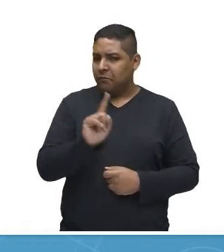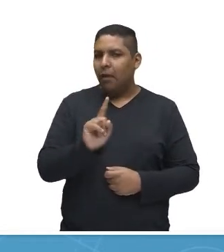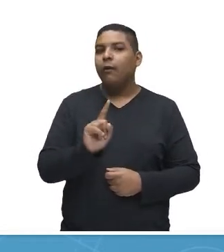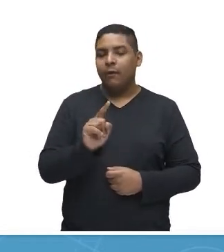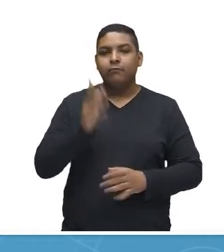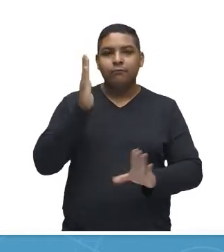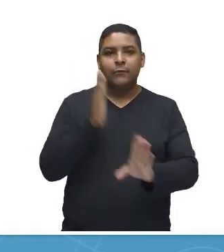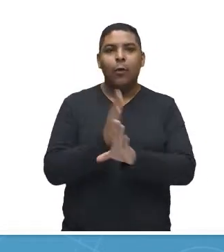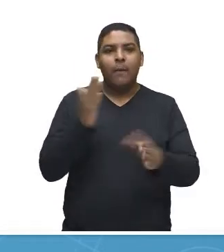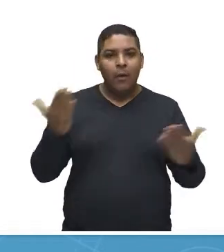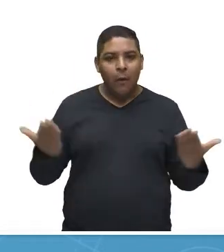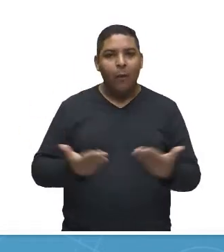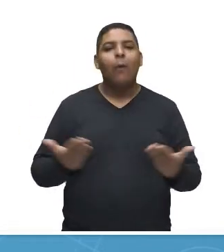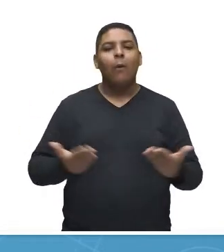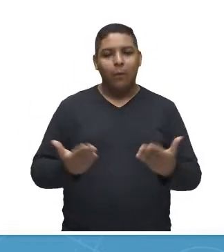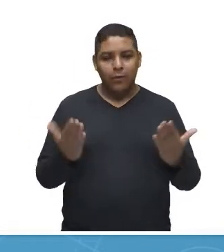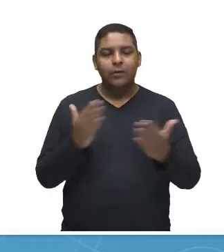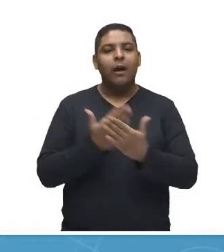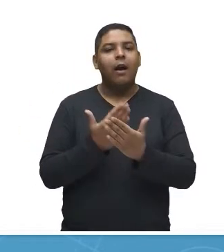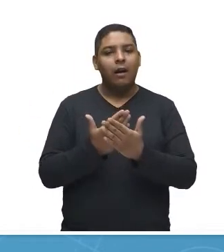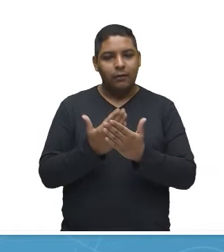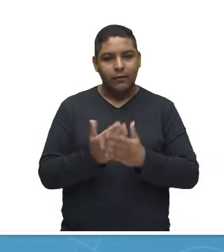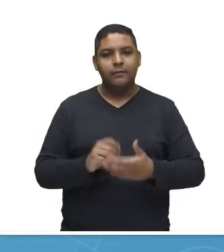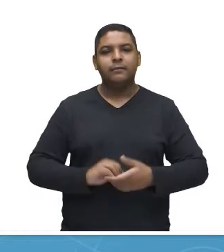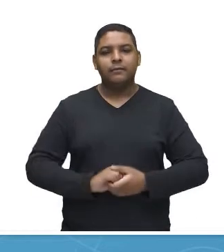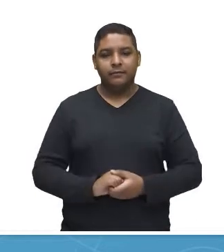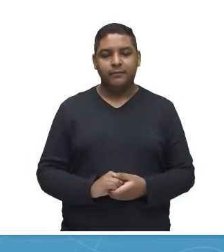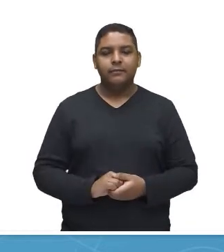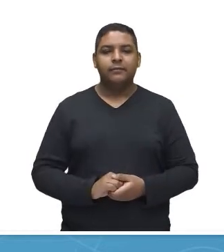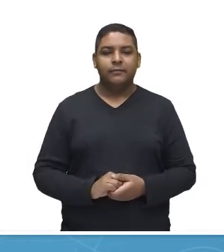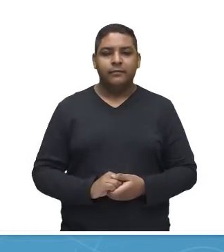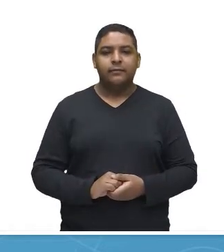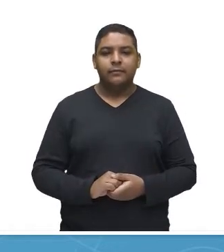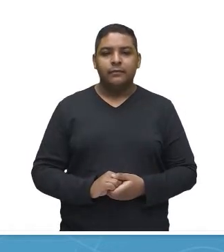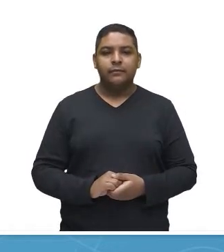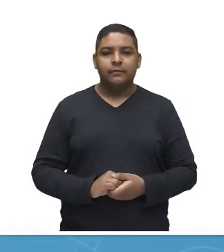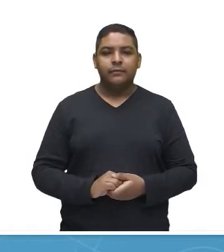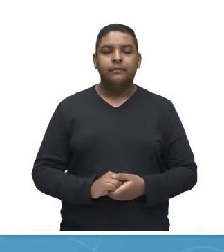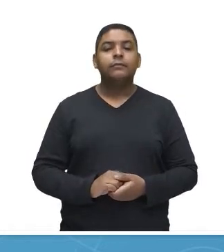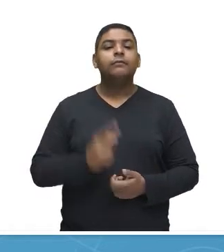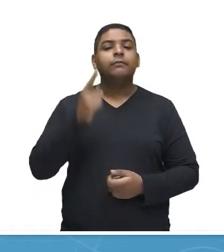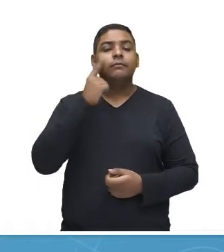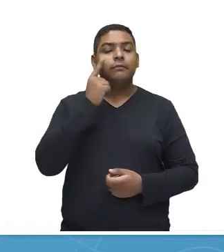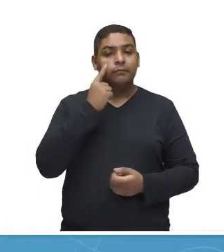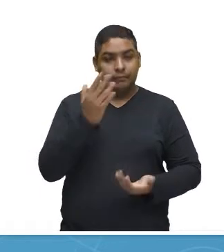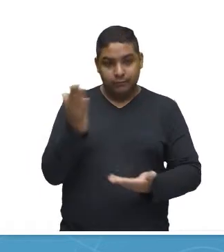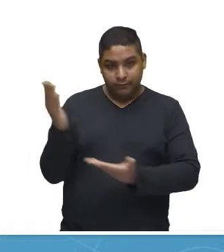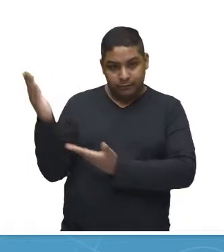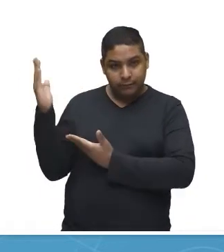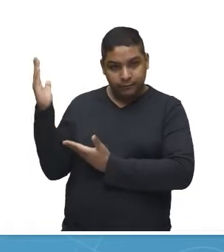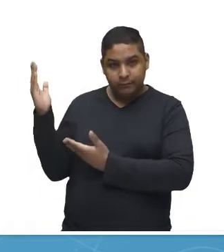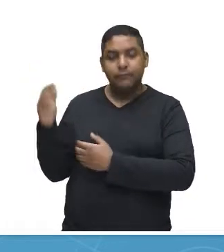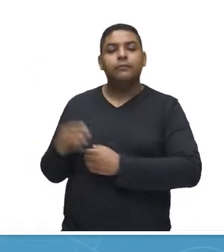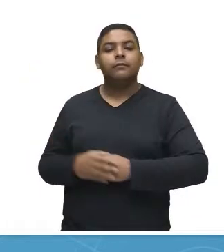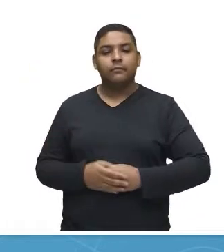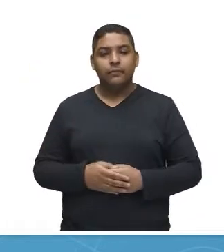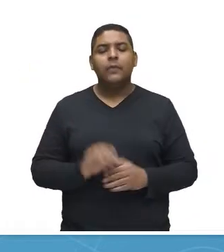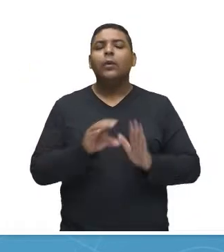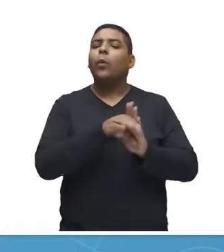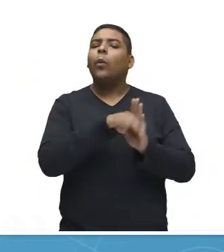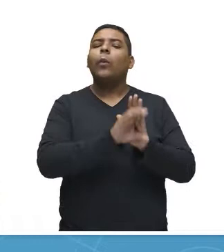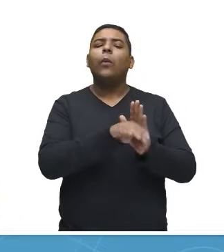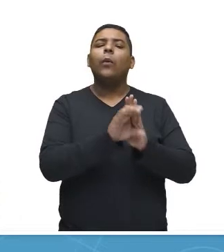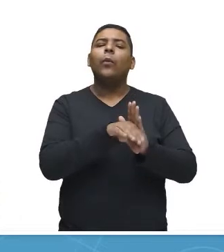hoje na aula de Educação Física. Vamos lá? Então vem, vamos começar pelo conceito,